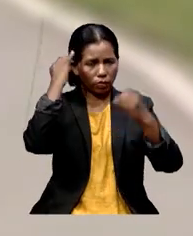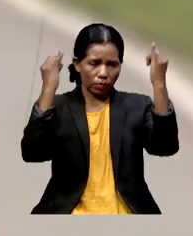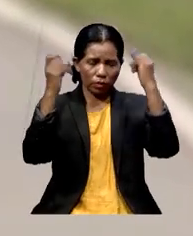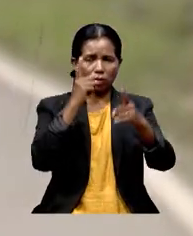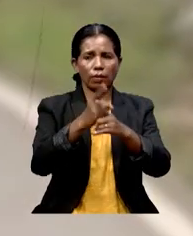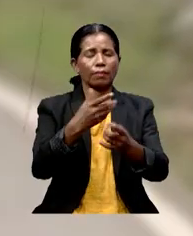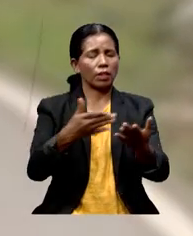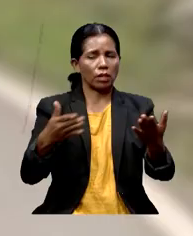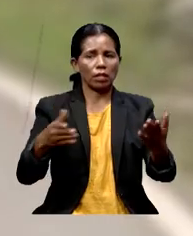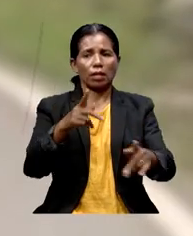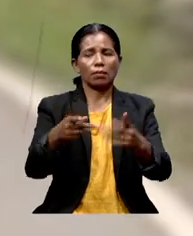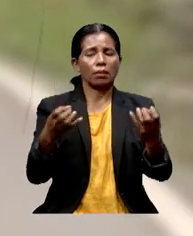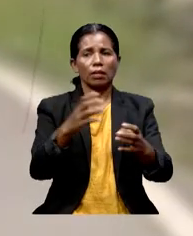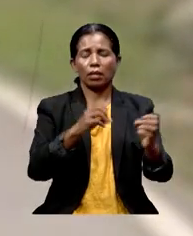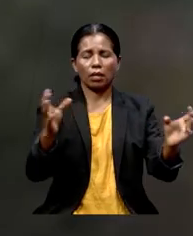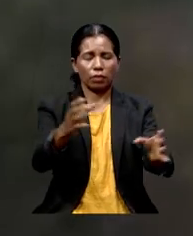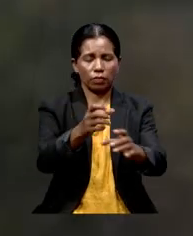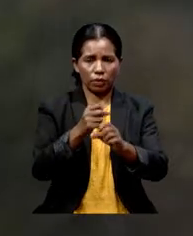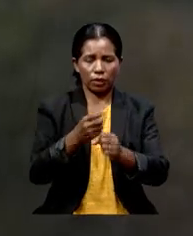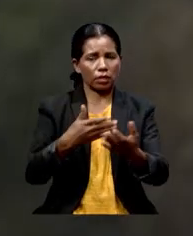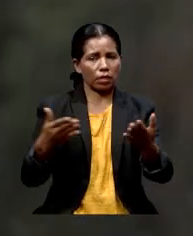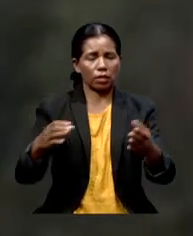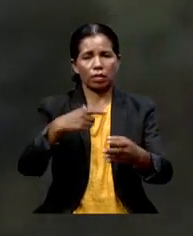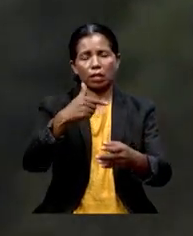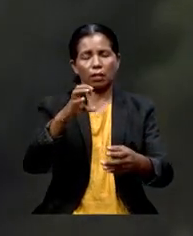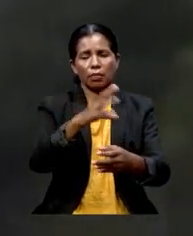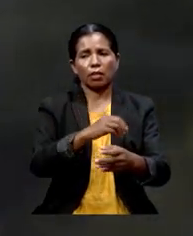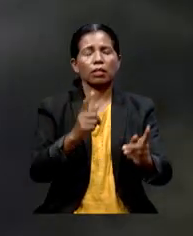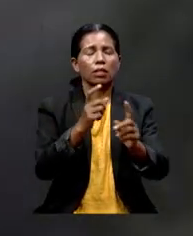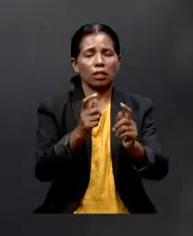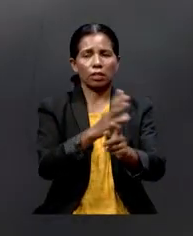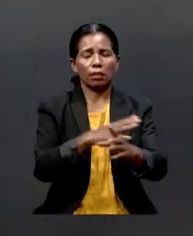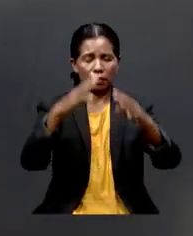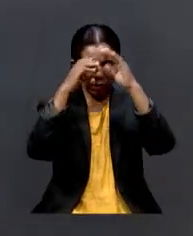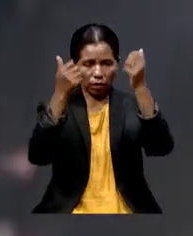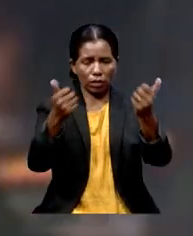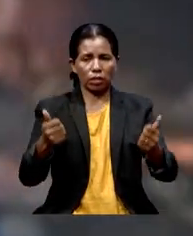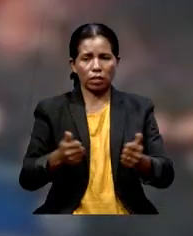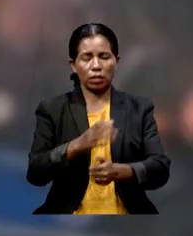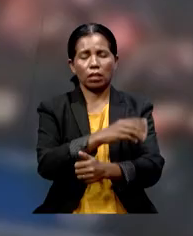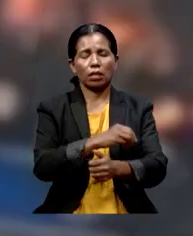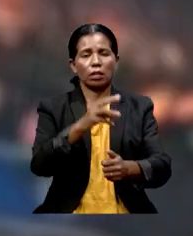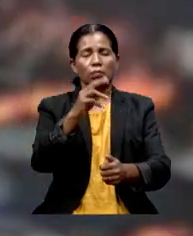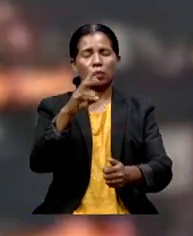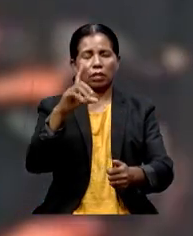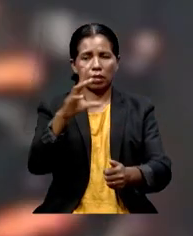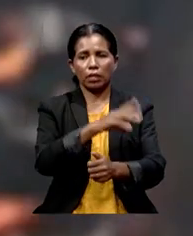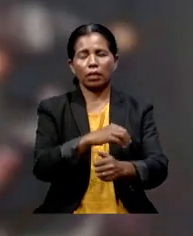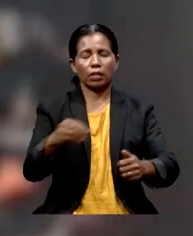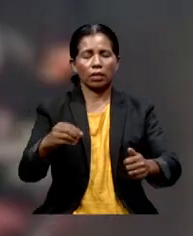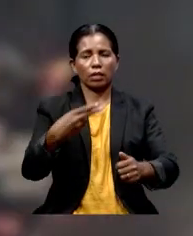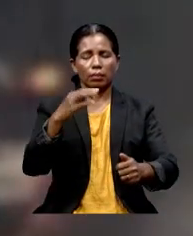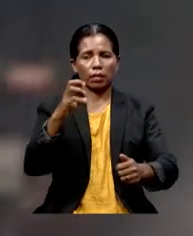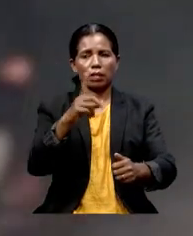bem, se são passageiro balão, la consegue salva. Gemene tenta confirmar o presidente da Associação Empresarial Mulher Timor-Leste,